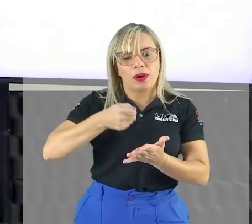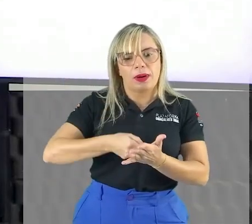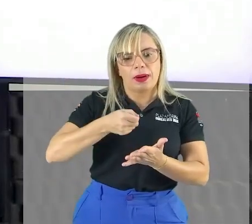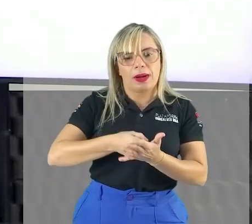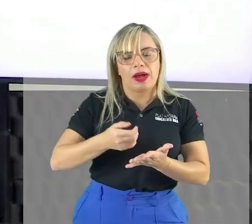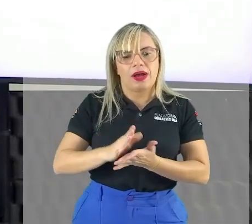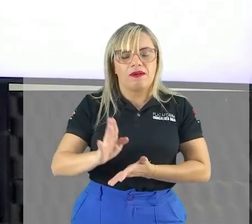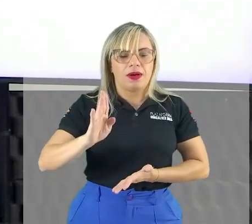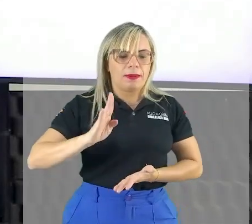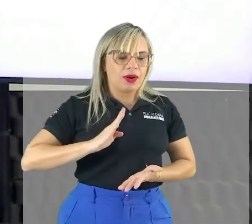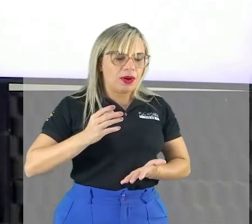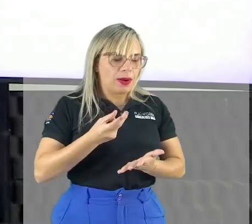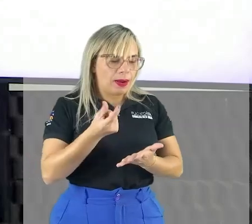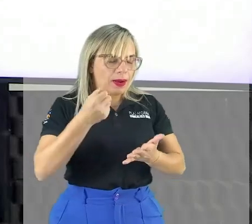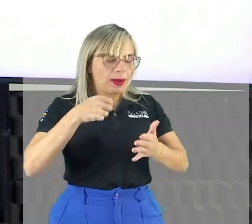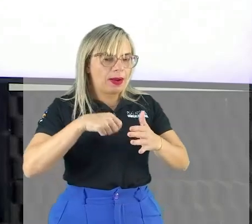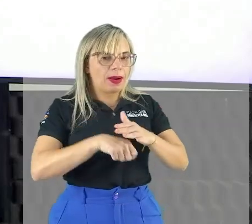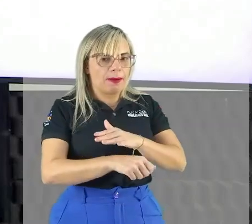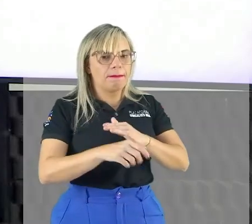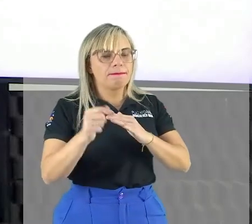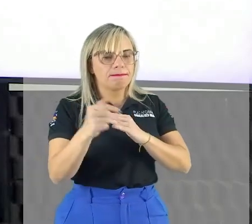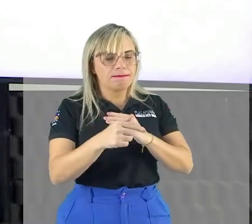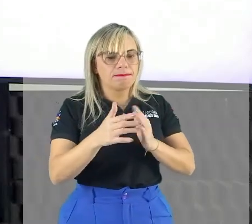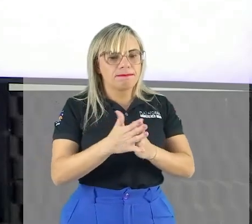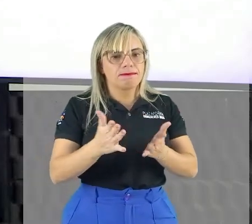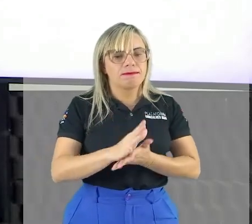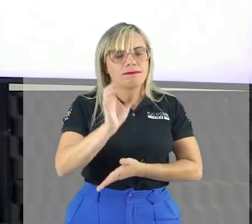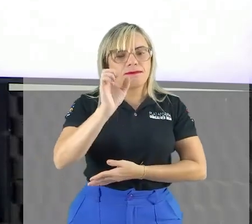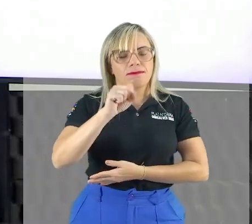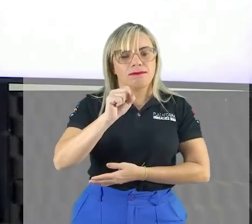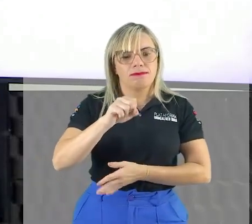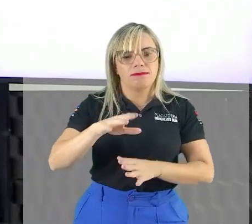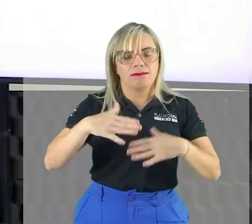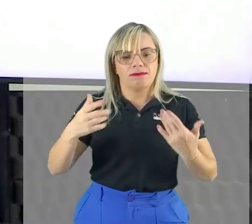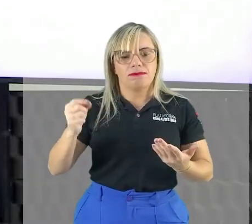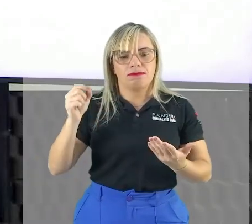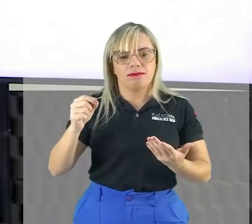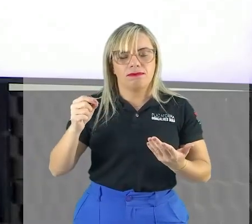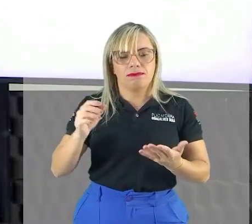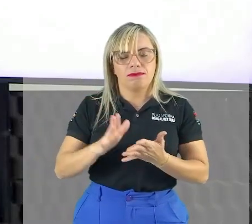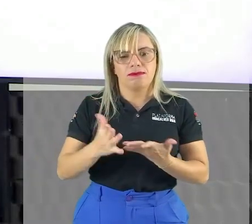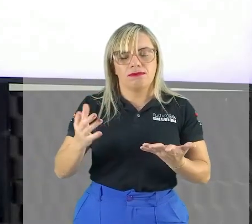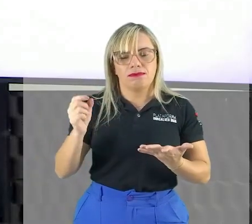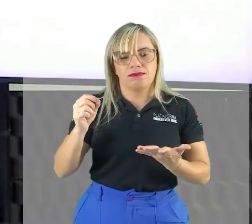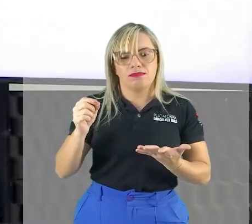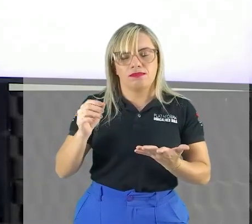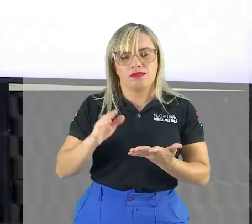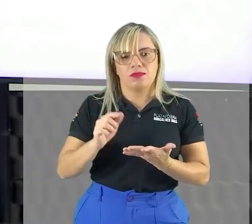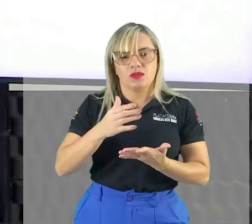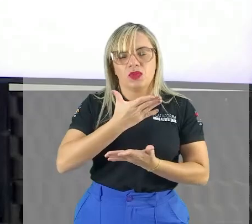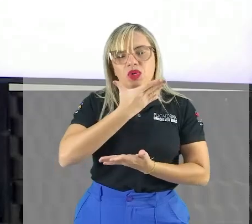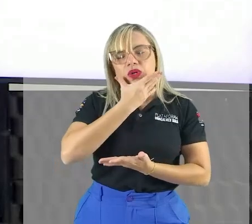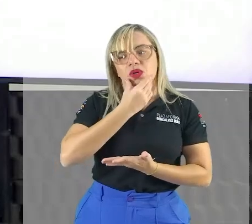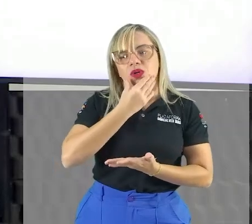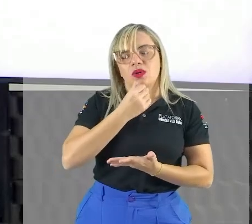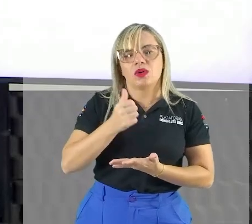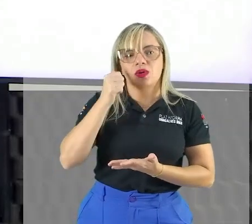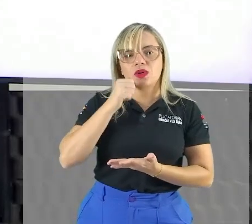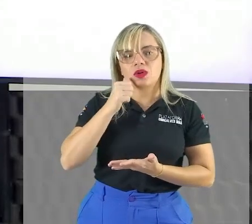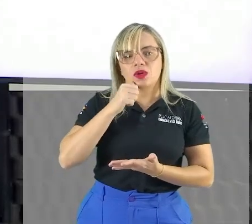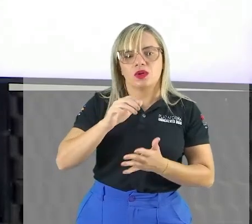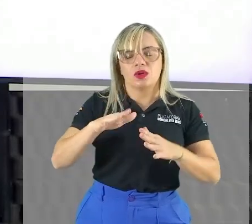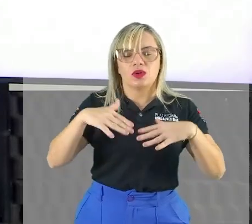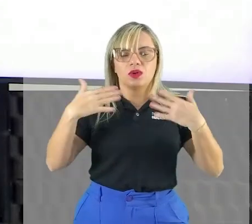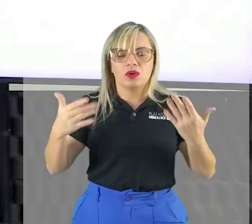incentiva. Né? Ela vai lá e patrocina, a esses homens e mulheres que vão